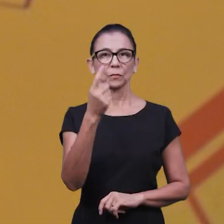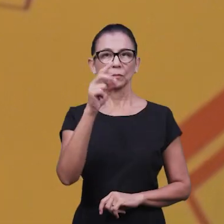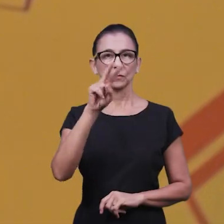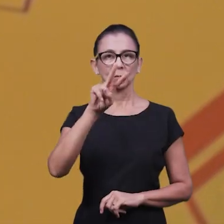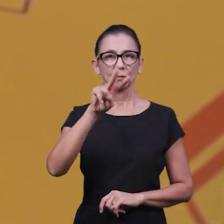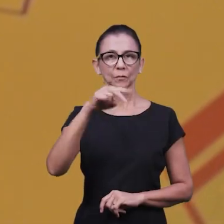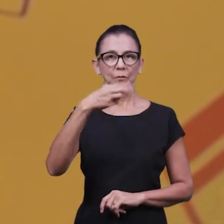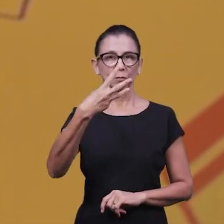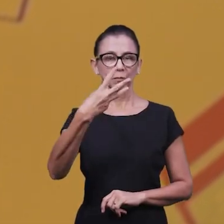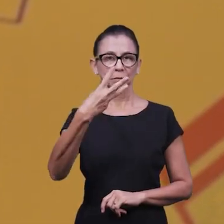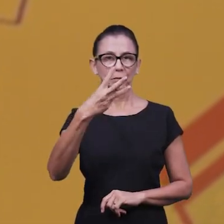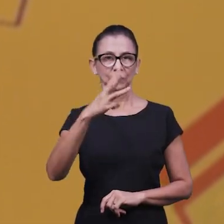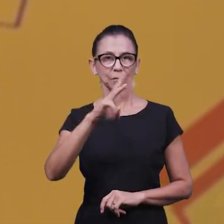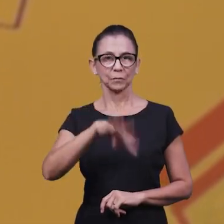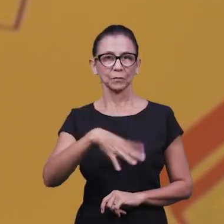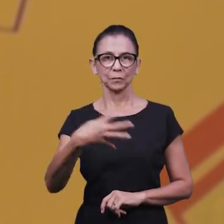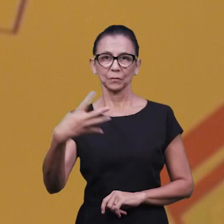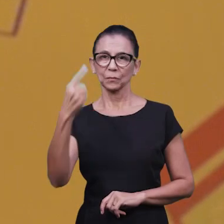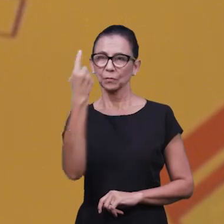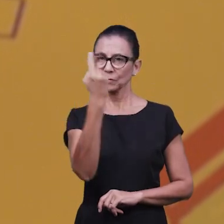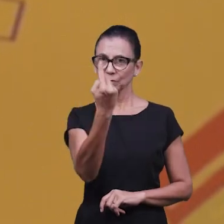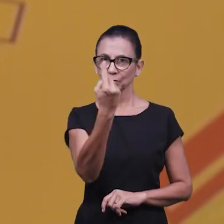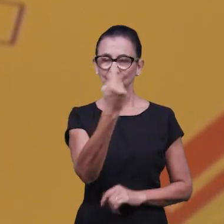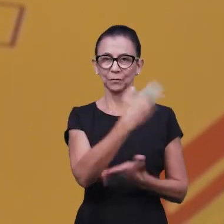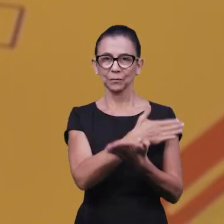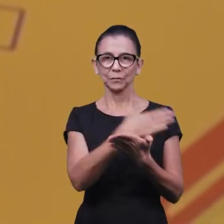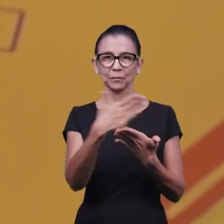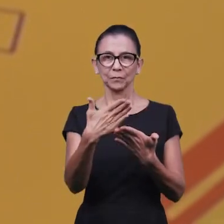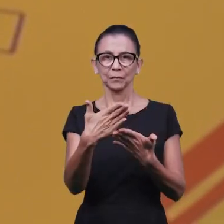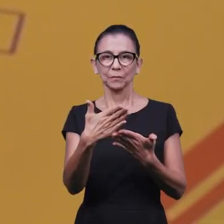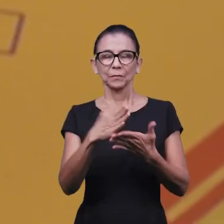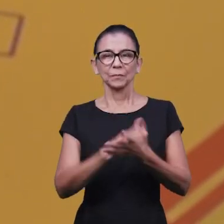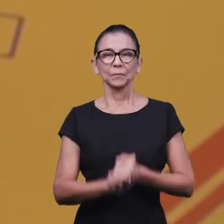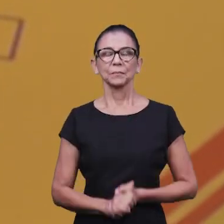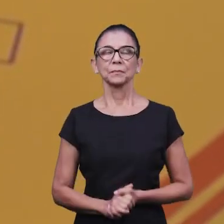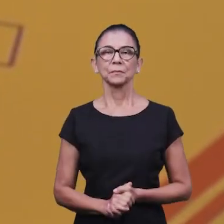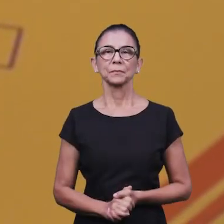1, 2, 3, 4, 1.